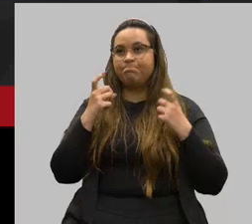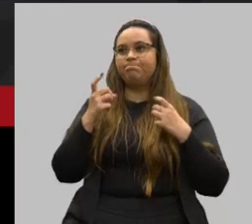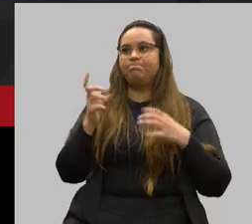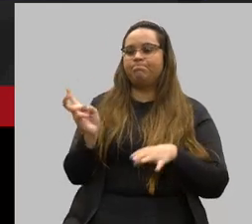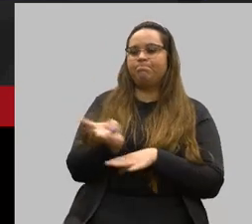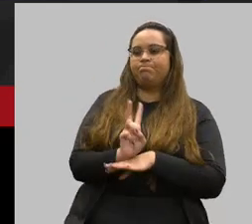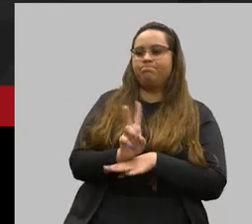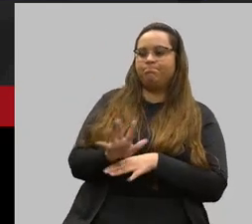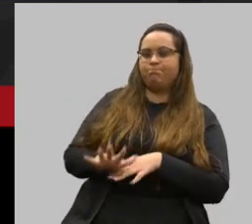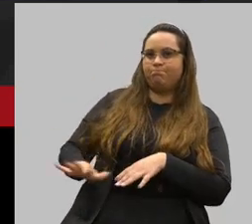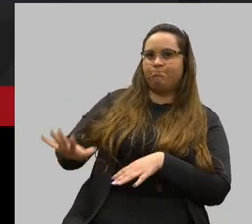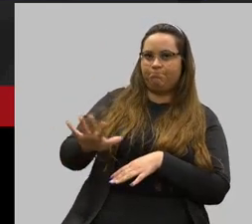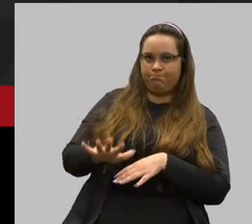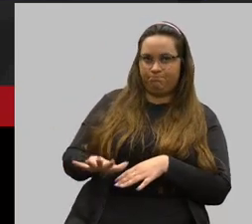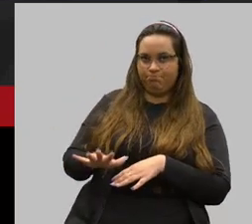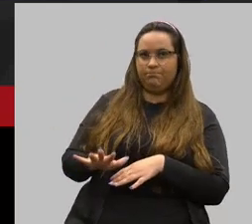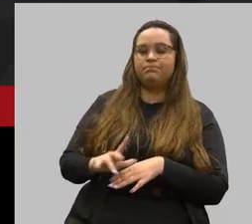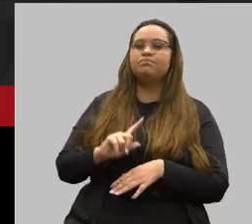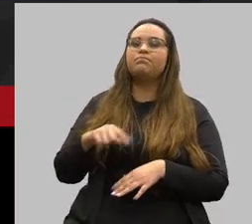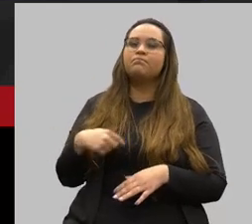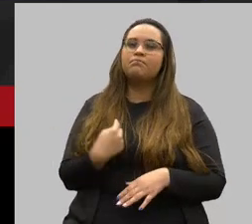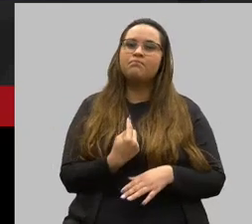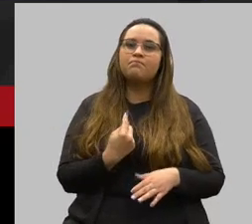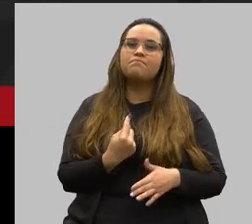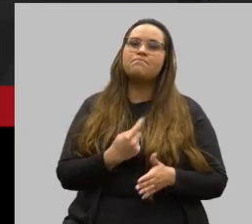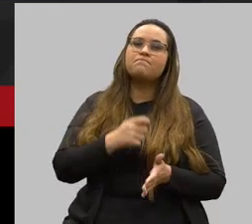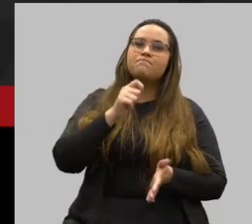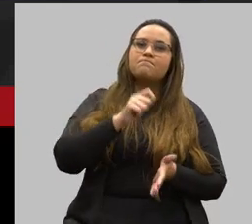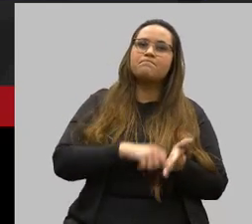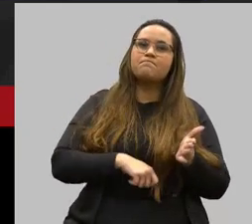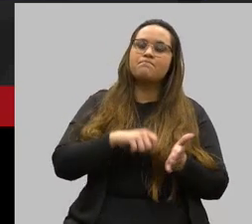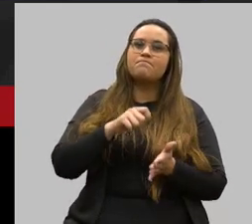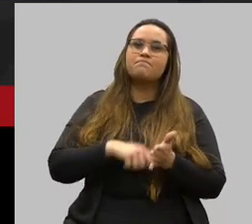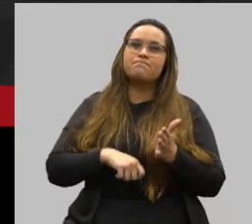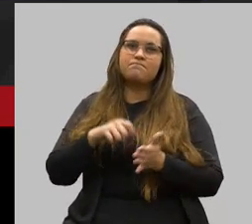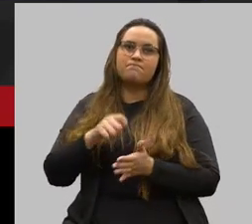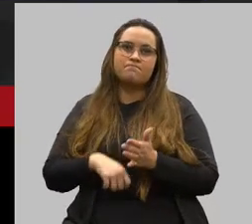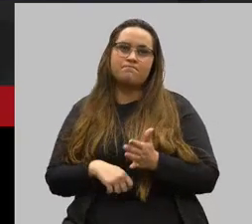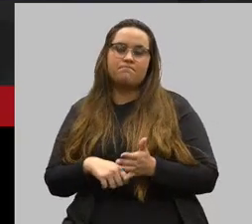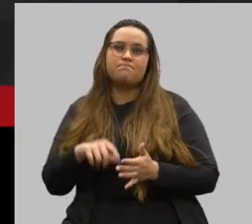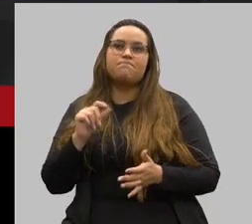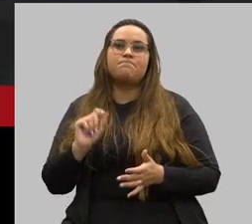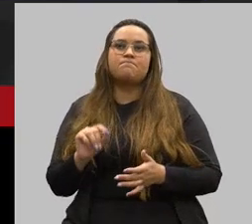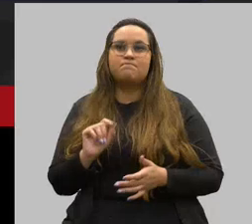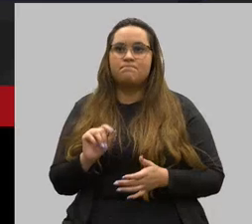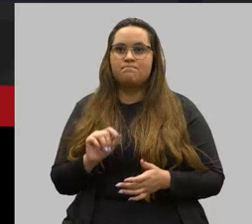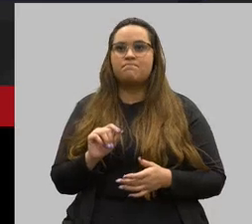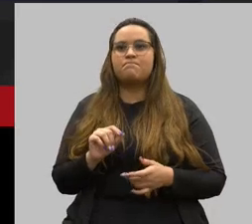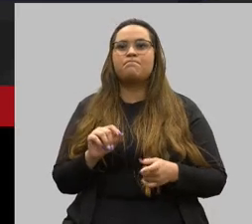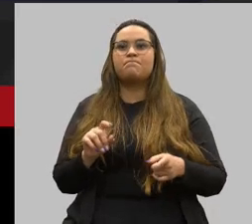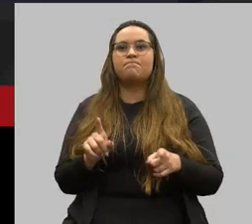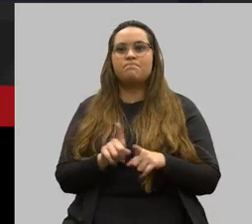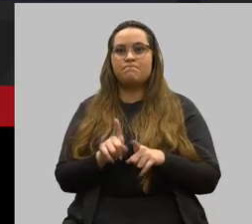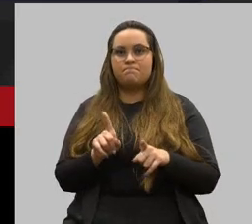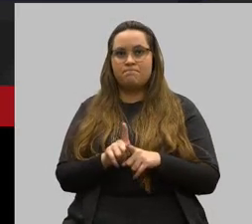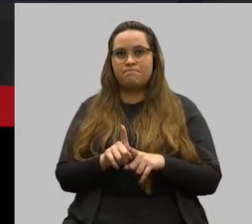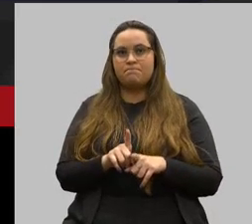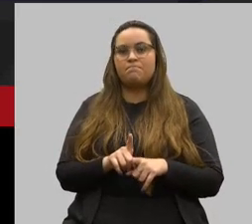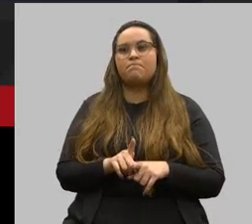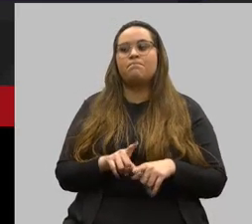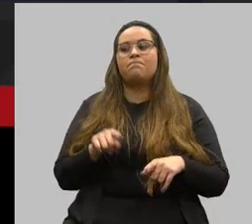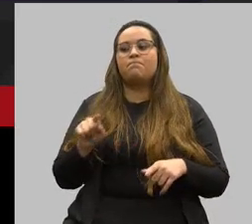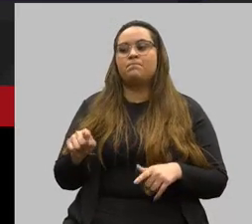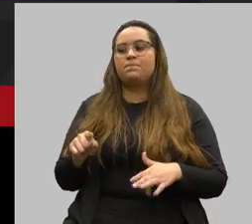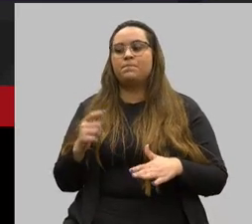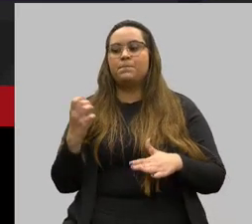eh Nós contratamos eh um diagnóstico de saúde mental do nosso efetivo então Essa empresa